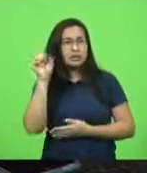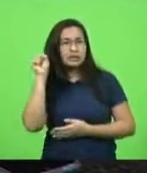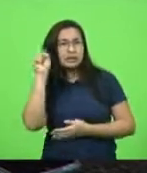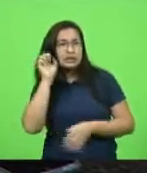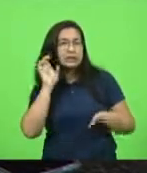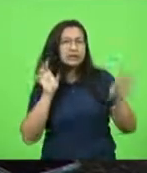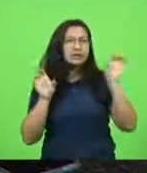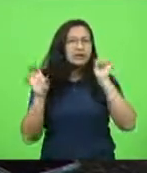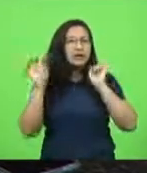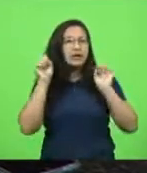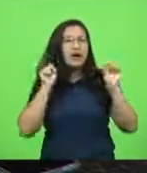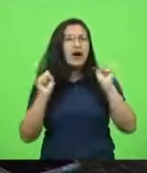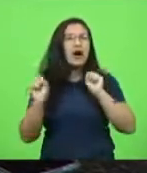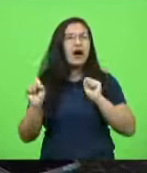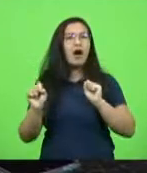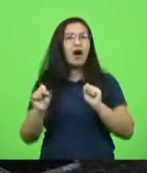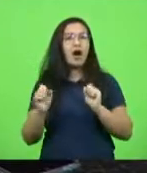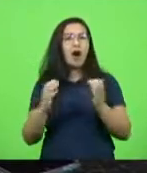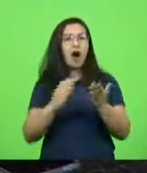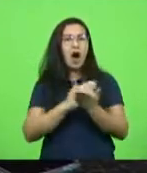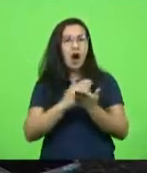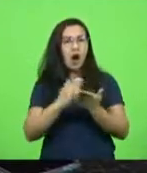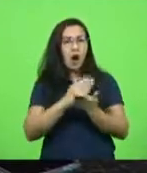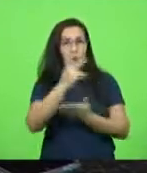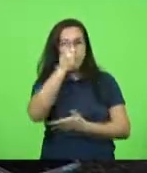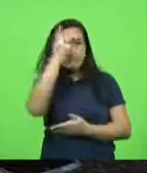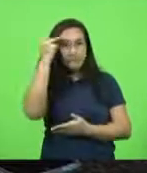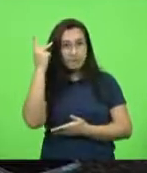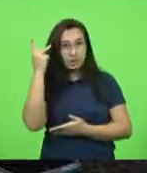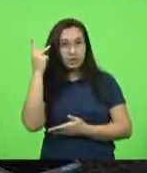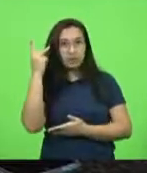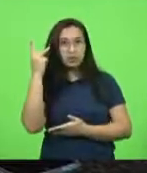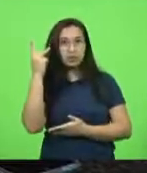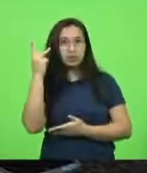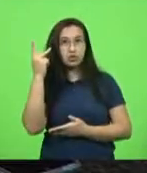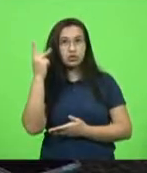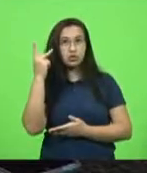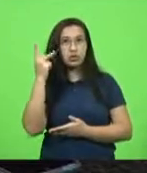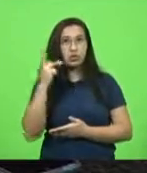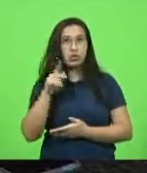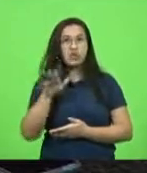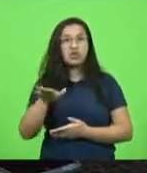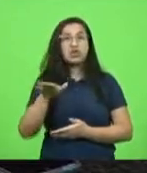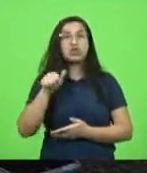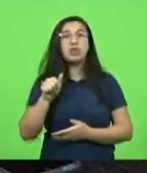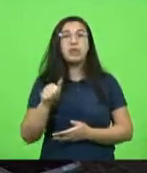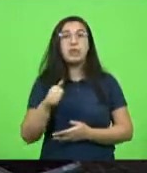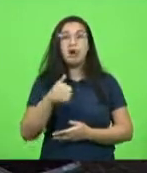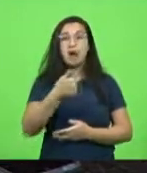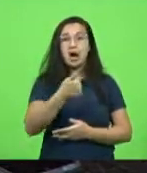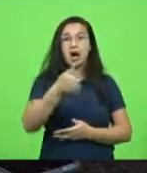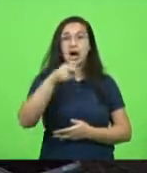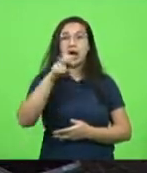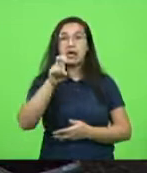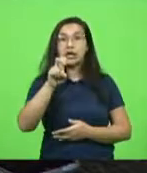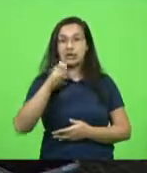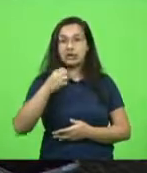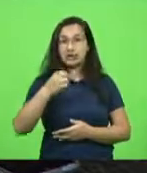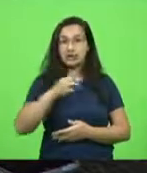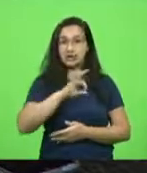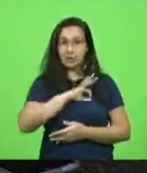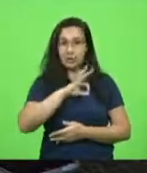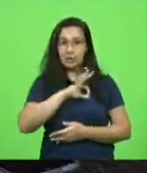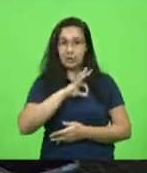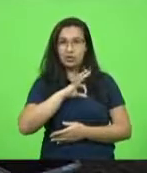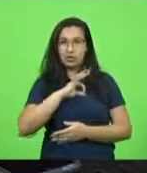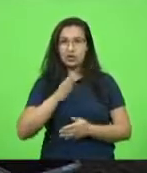pelo Estado Deputado Alba pessoas que estão valer Vou levar 15 policiais Boa tarde porque